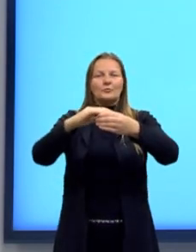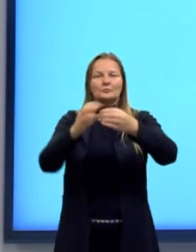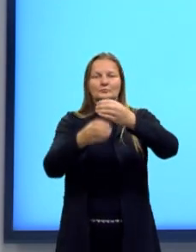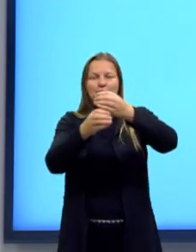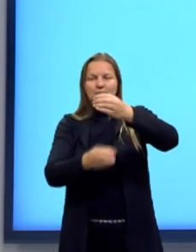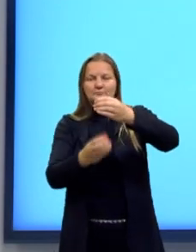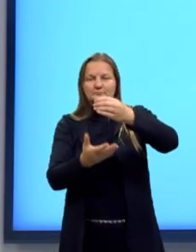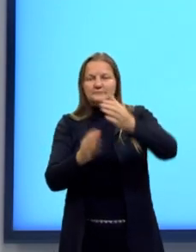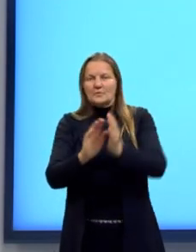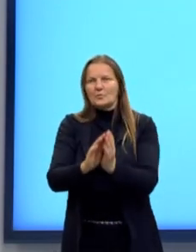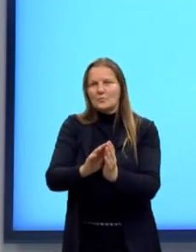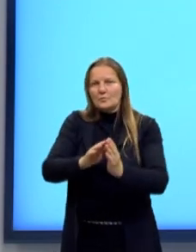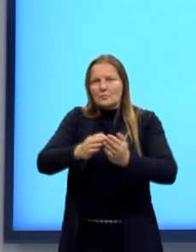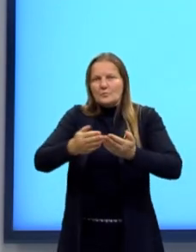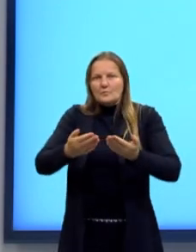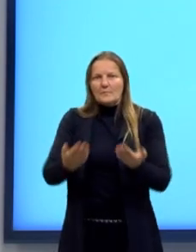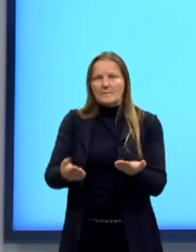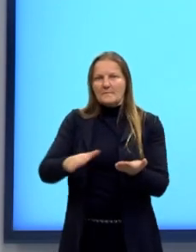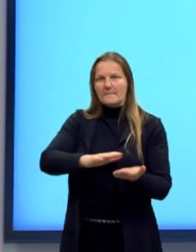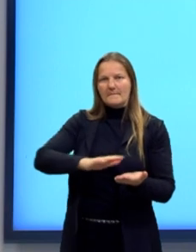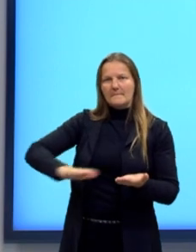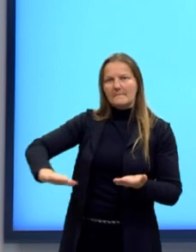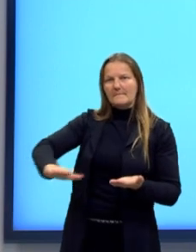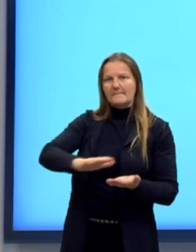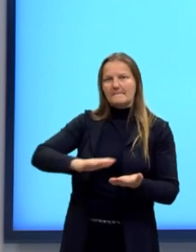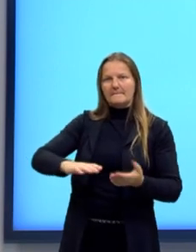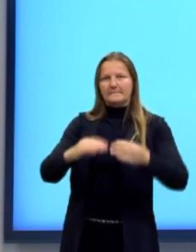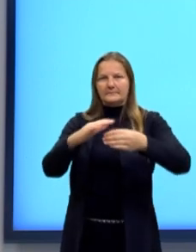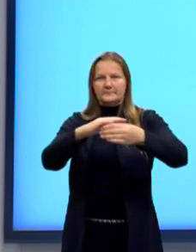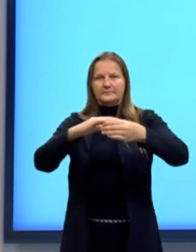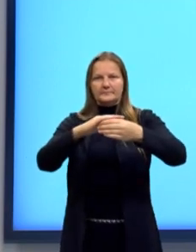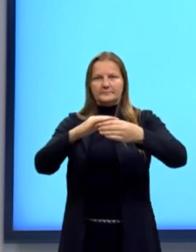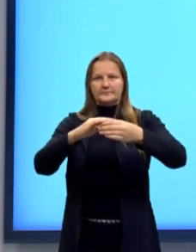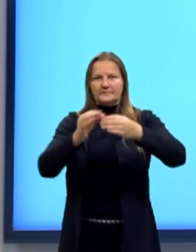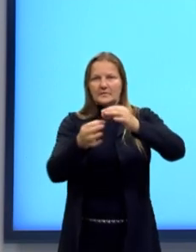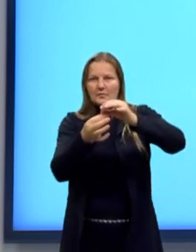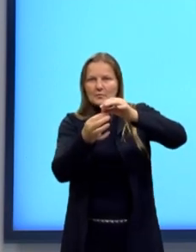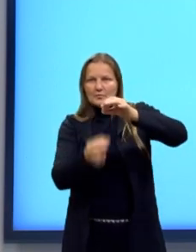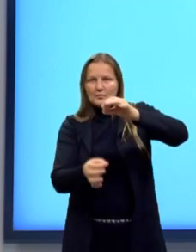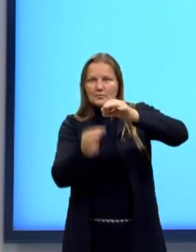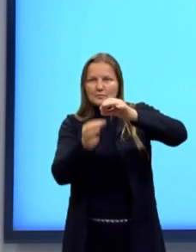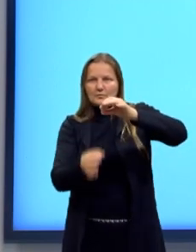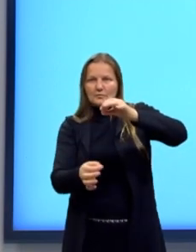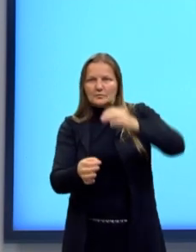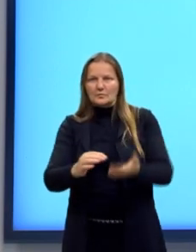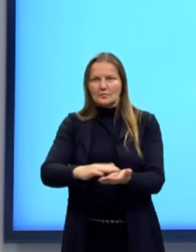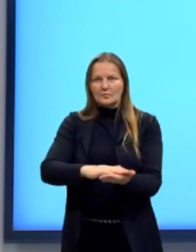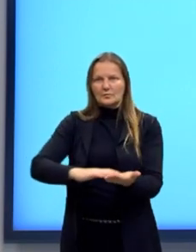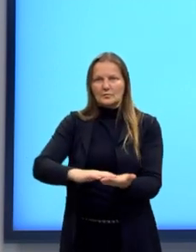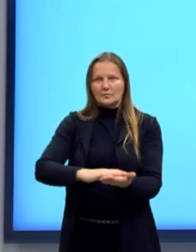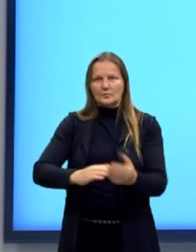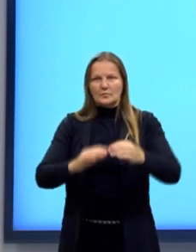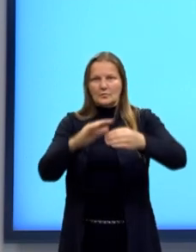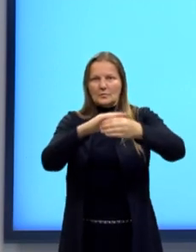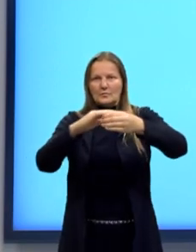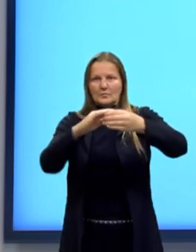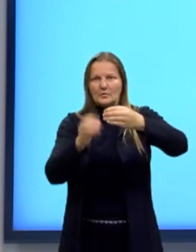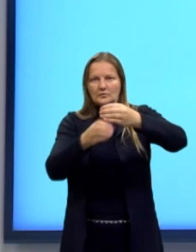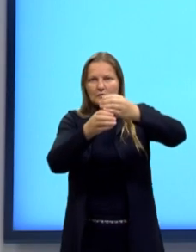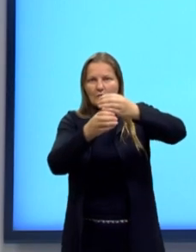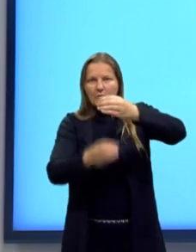Nós temos ali um cilindro ele possui então duas bases tem altura entre essas duas bases e Como as